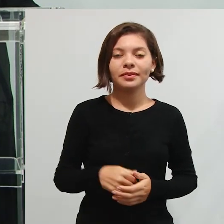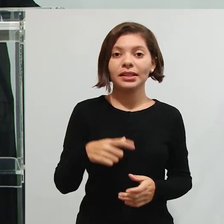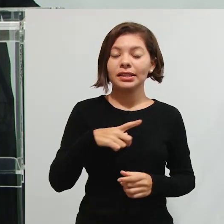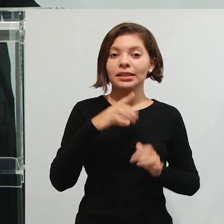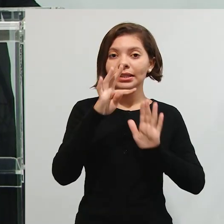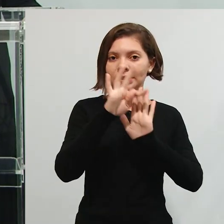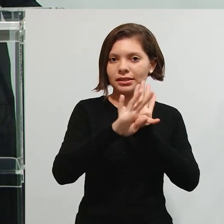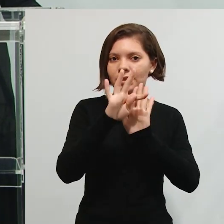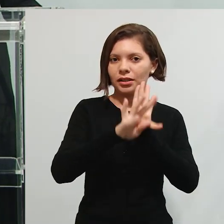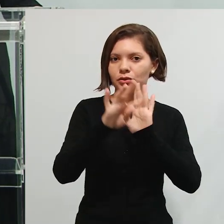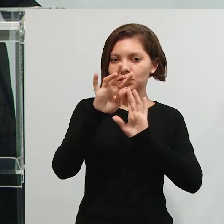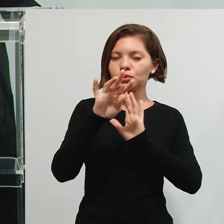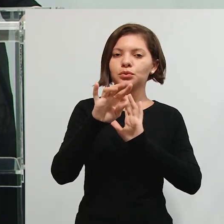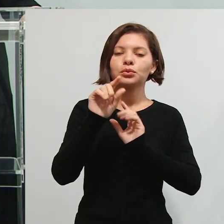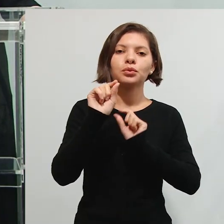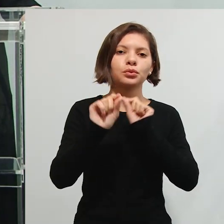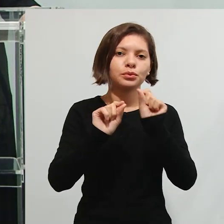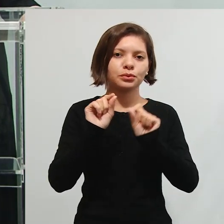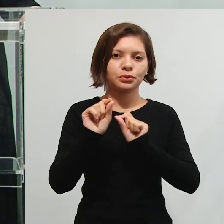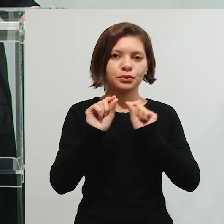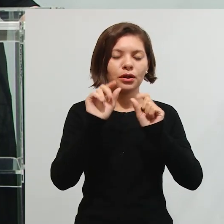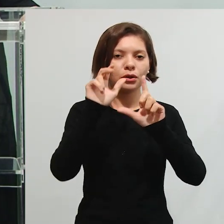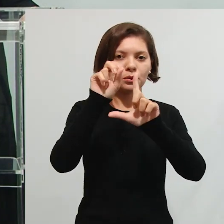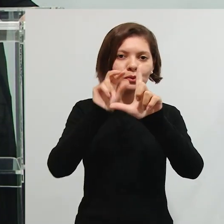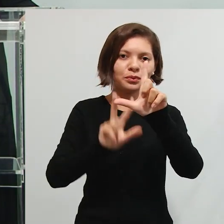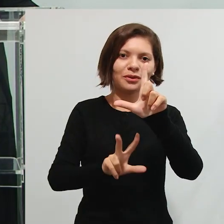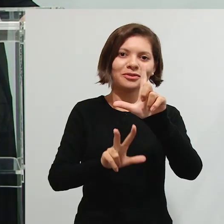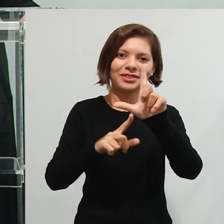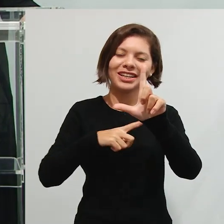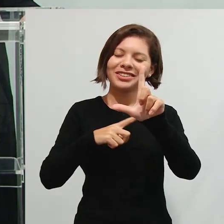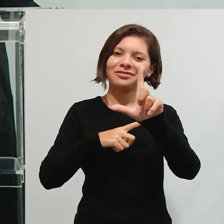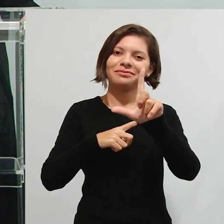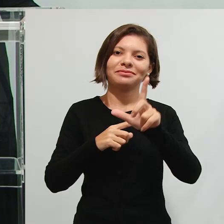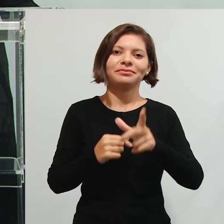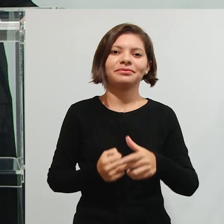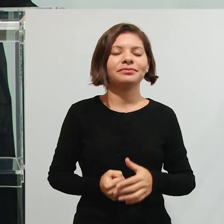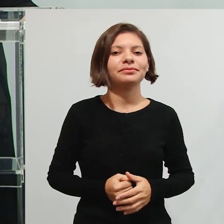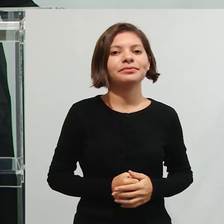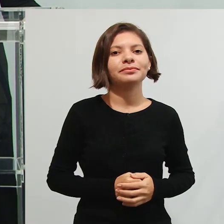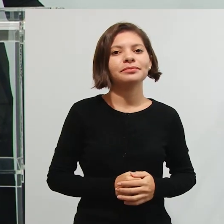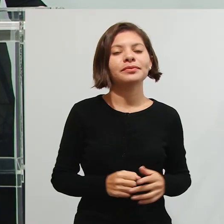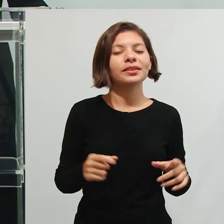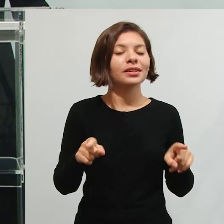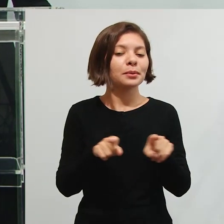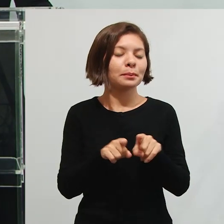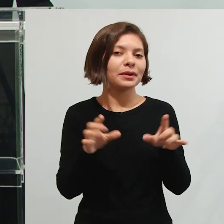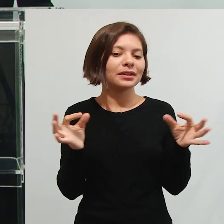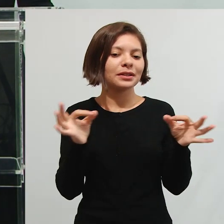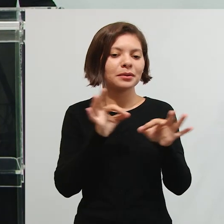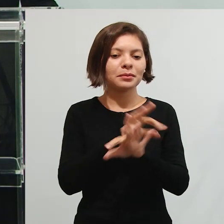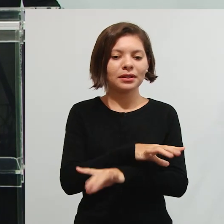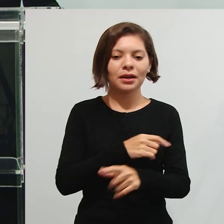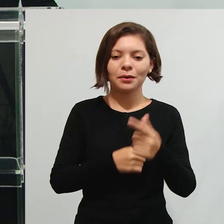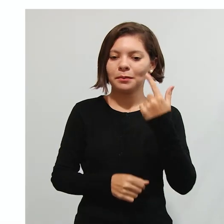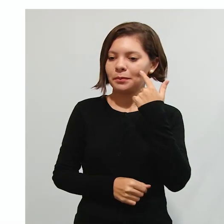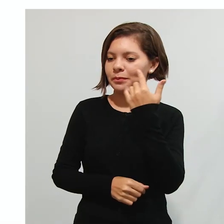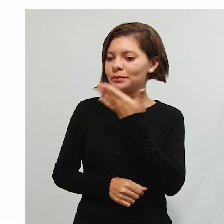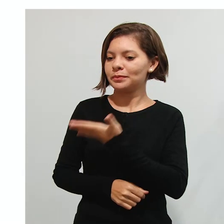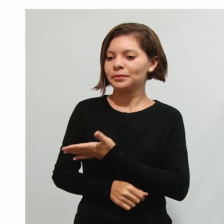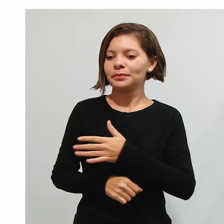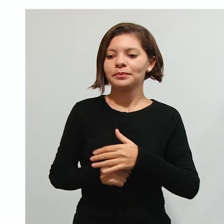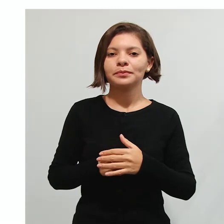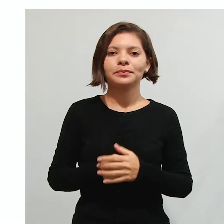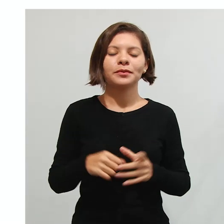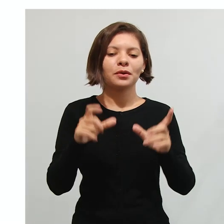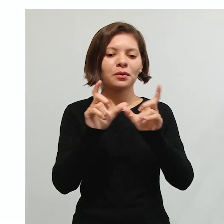disciplina temos texos lá complementares lá na na no ava e a gente vai terminar